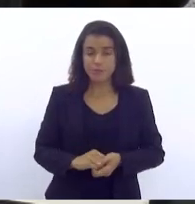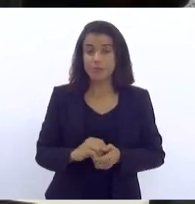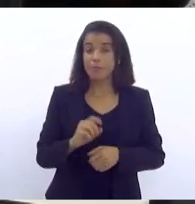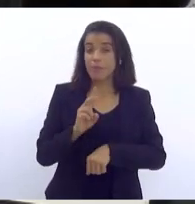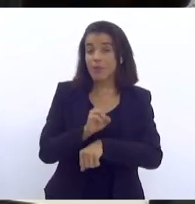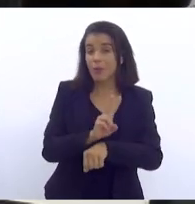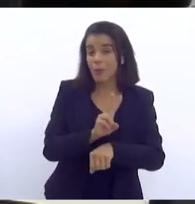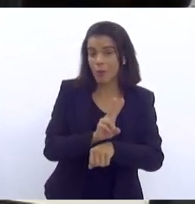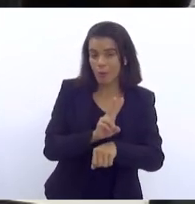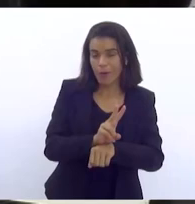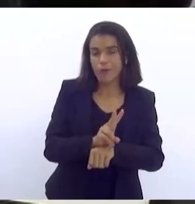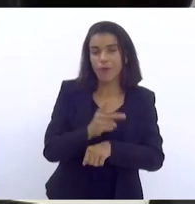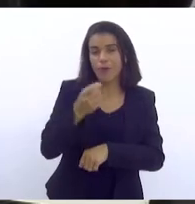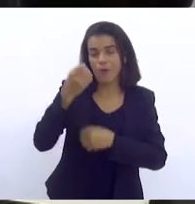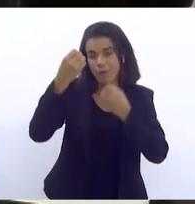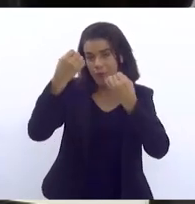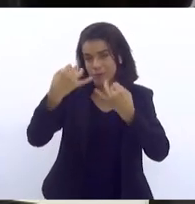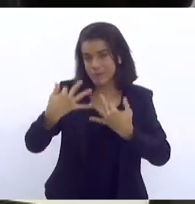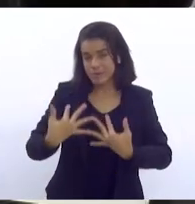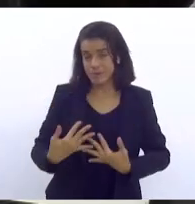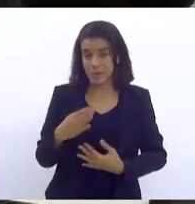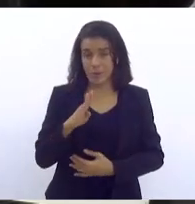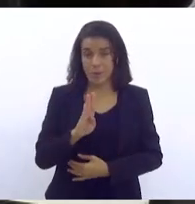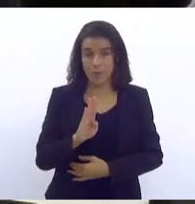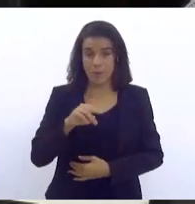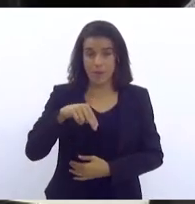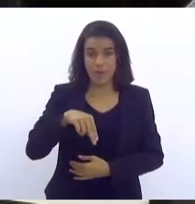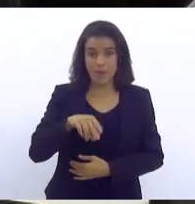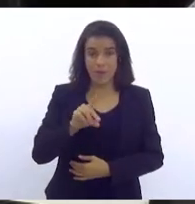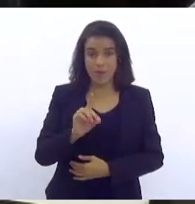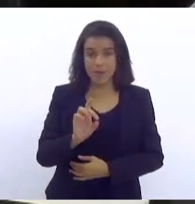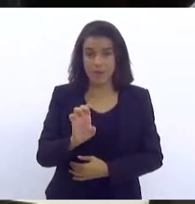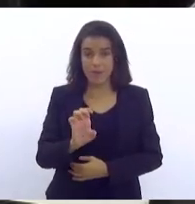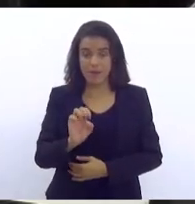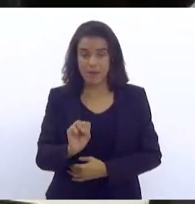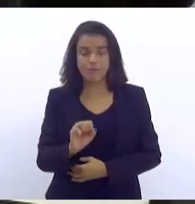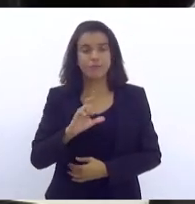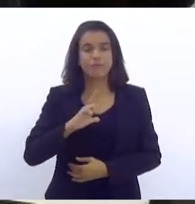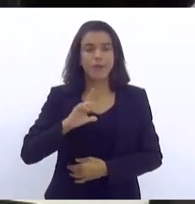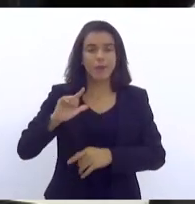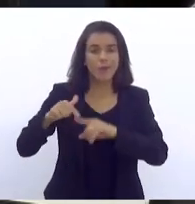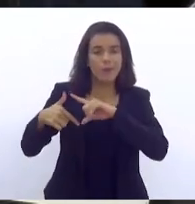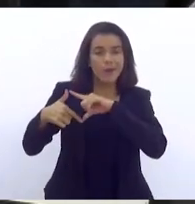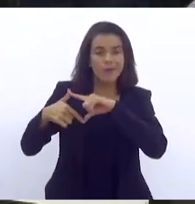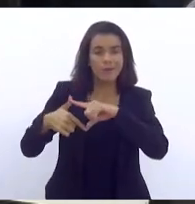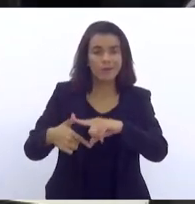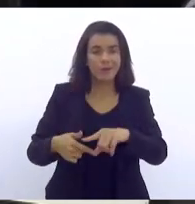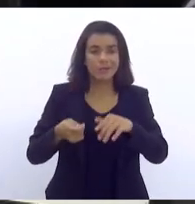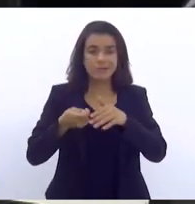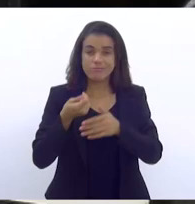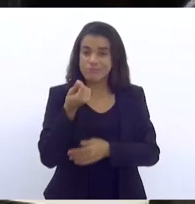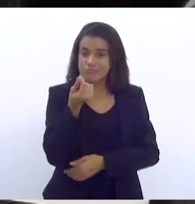isso também eu queria esclarecer que o BNDS ele eh eh tem uma tradição de financiamento né de de